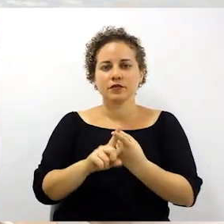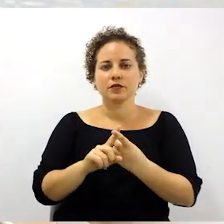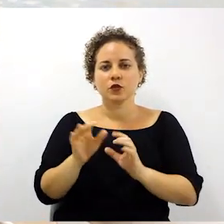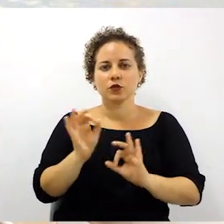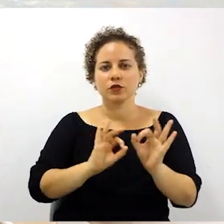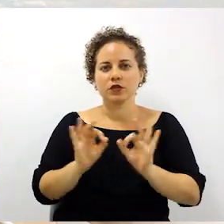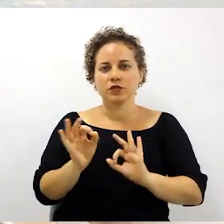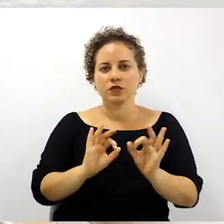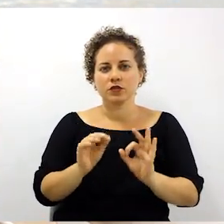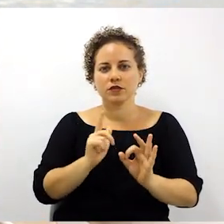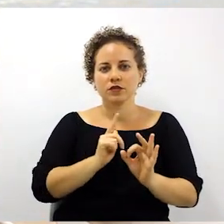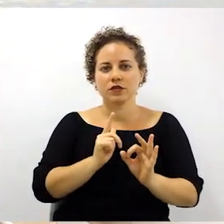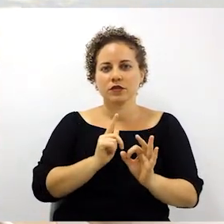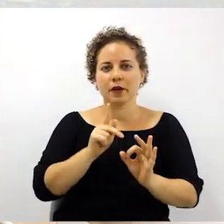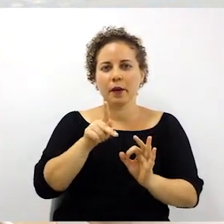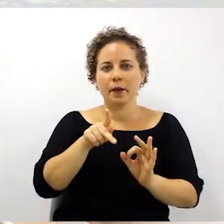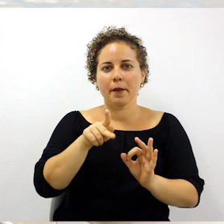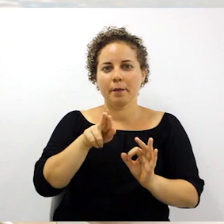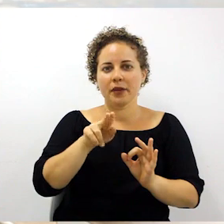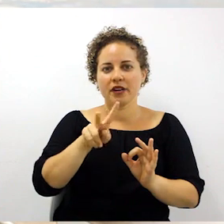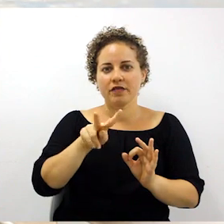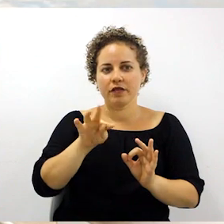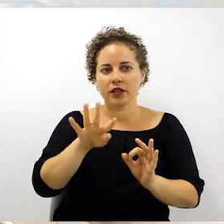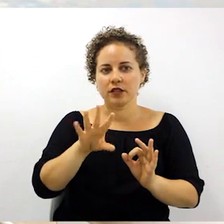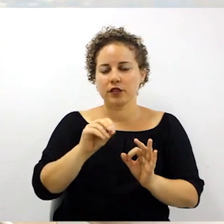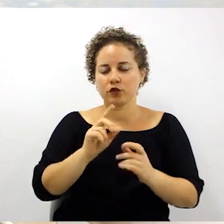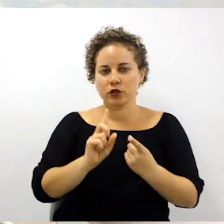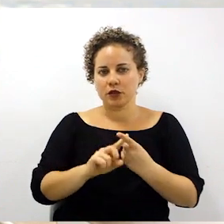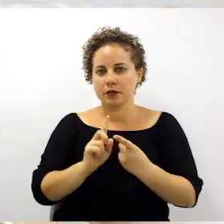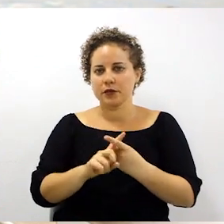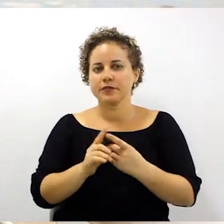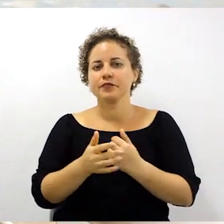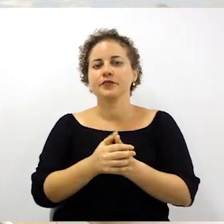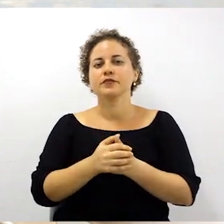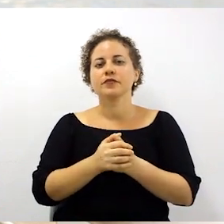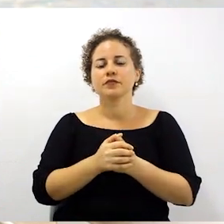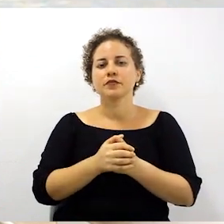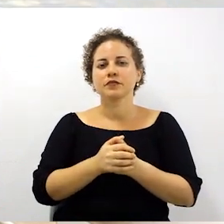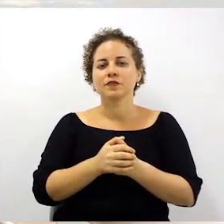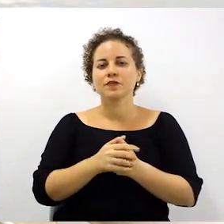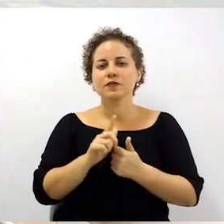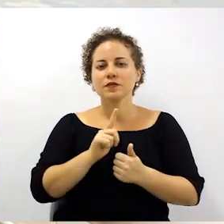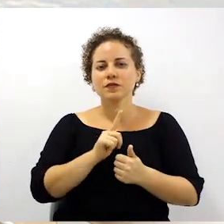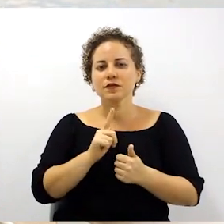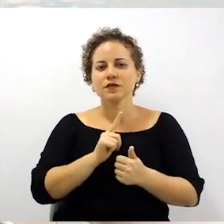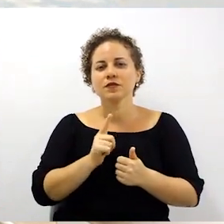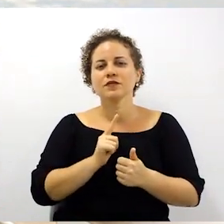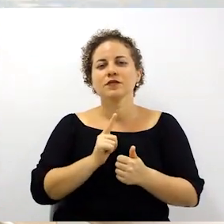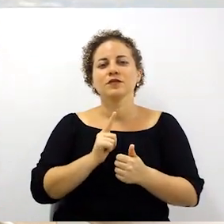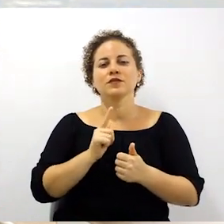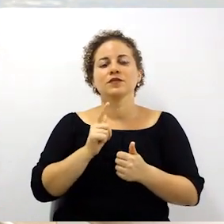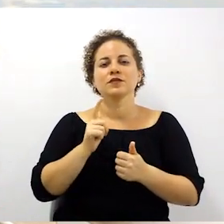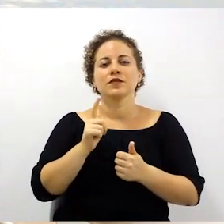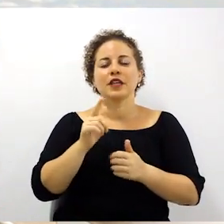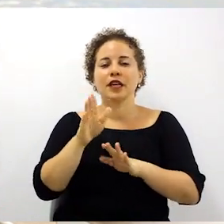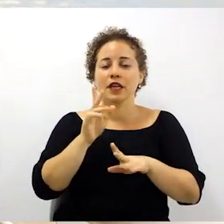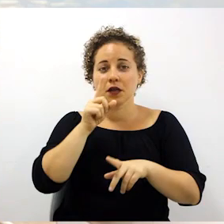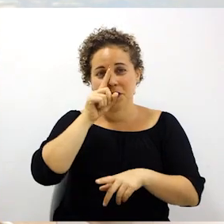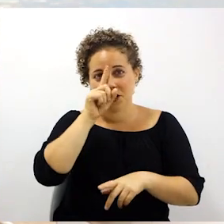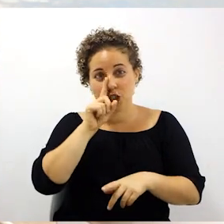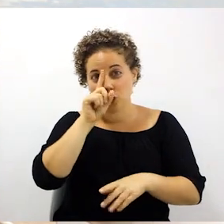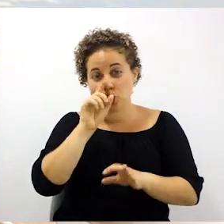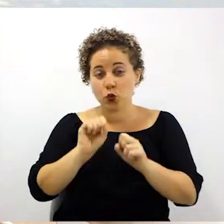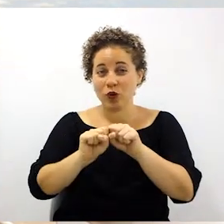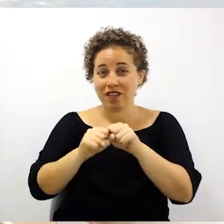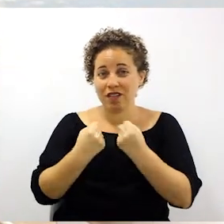organizado de uso privativo ou público. Esse trabalhador portuário, ele está exposto a risco de queda